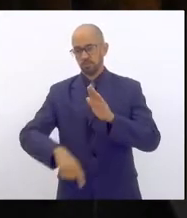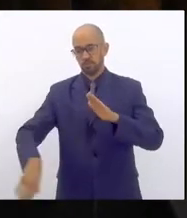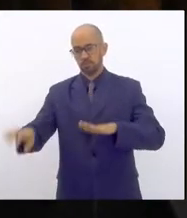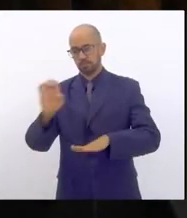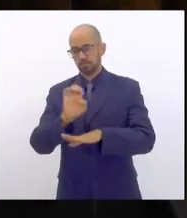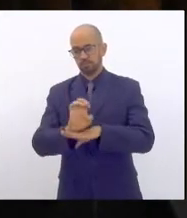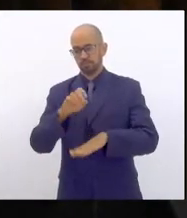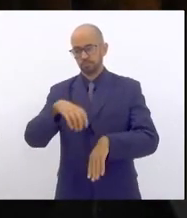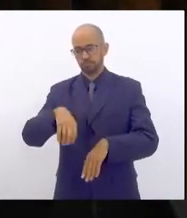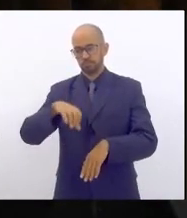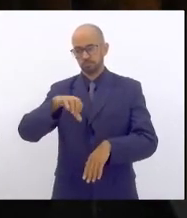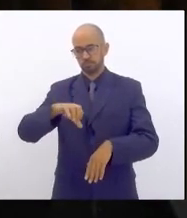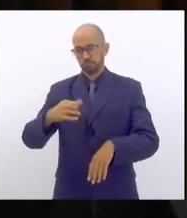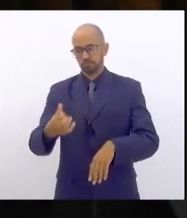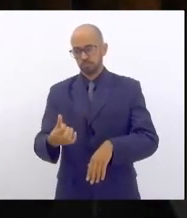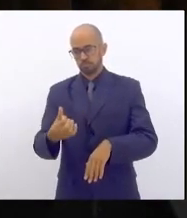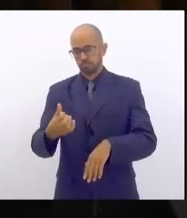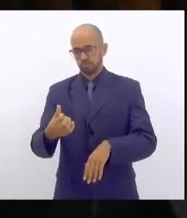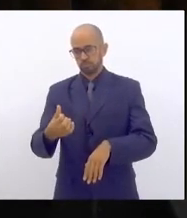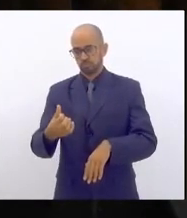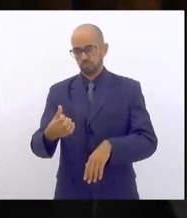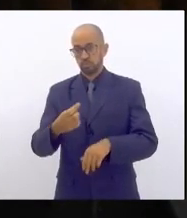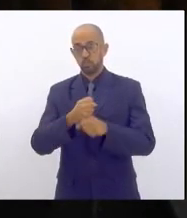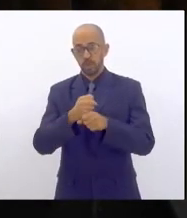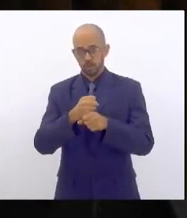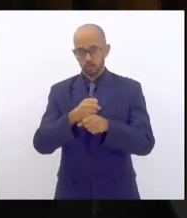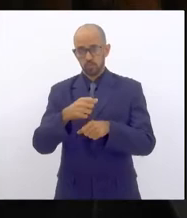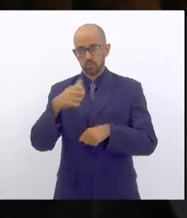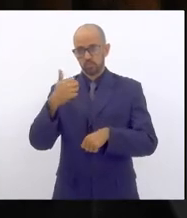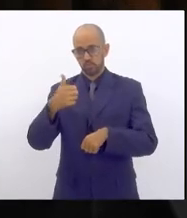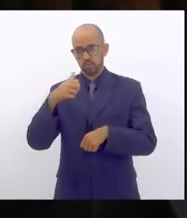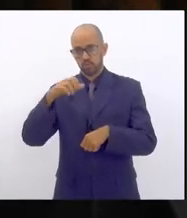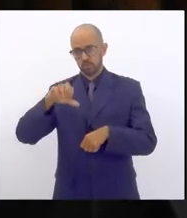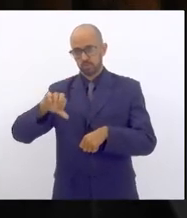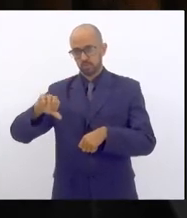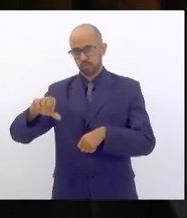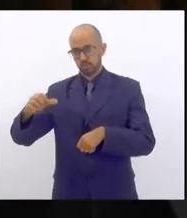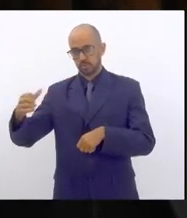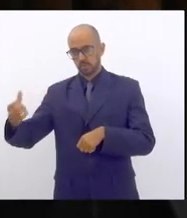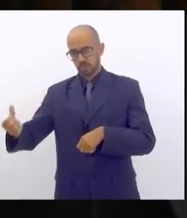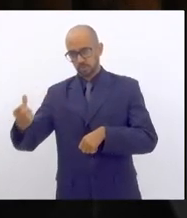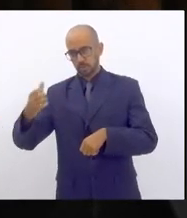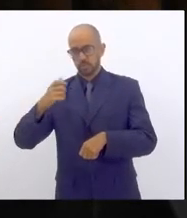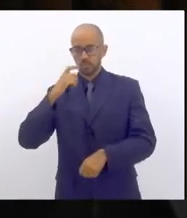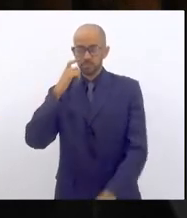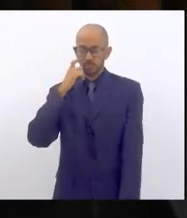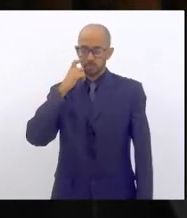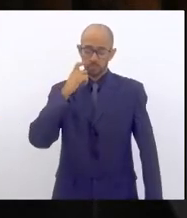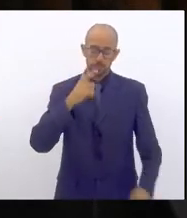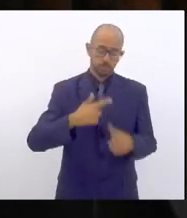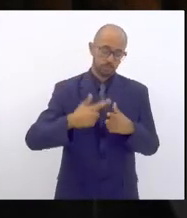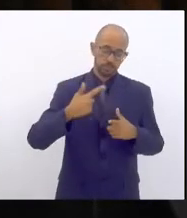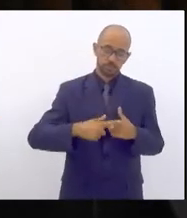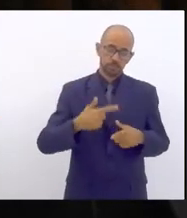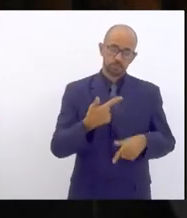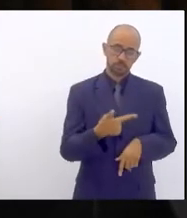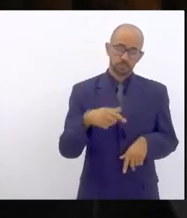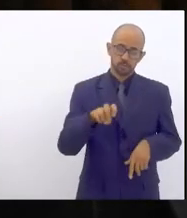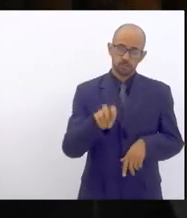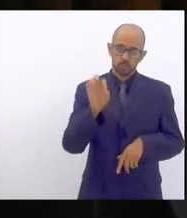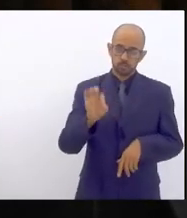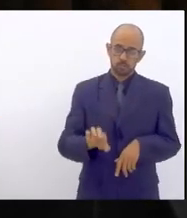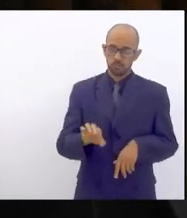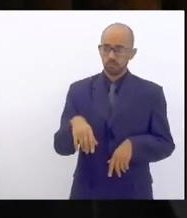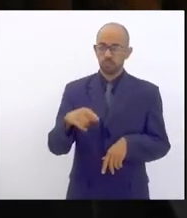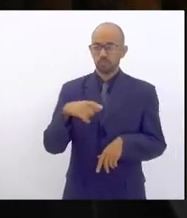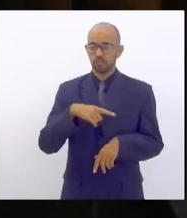de 96, porque nesse 1/4 do ICMS que ele recebe, a